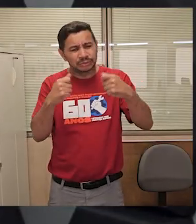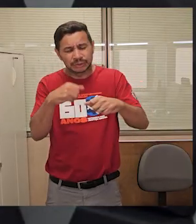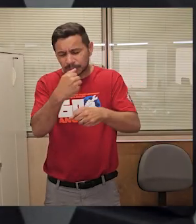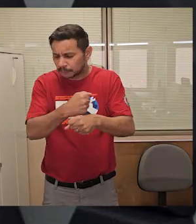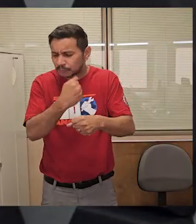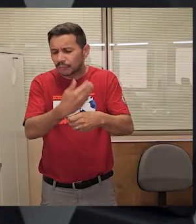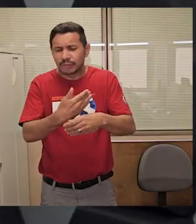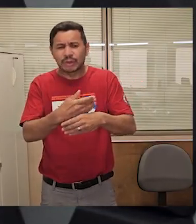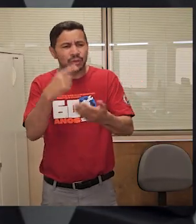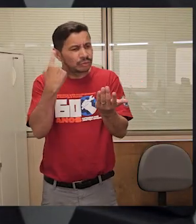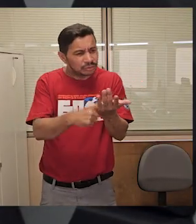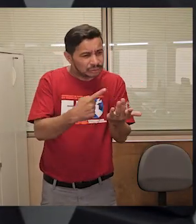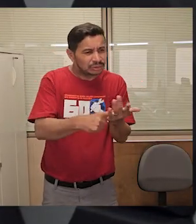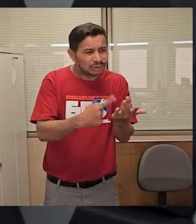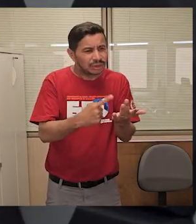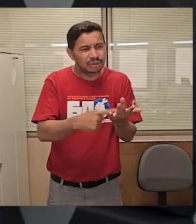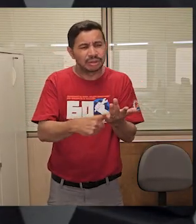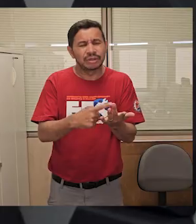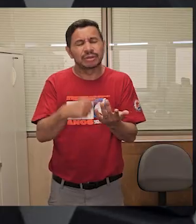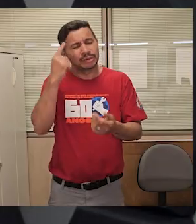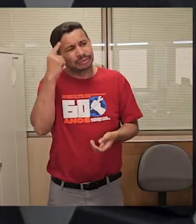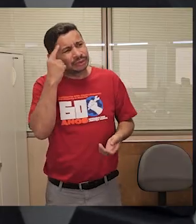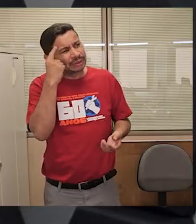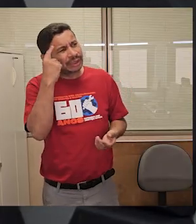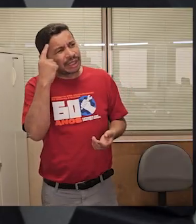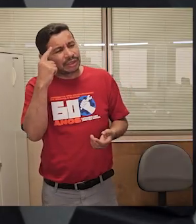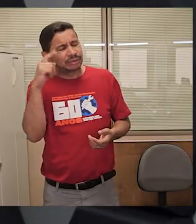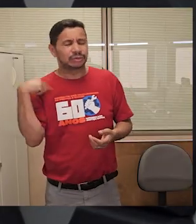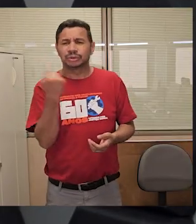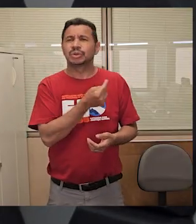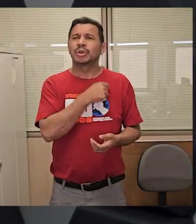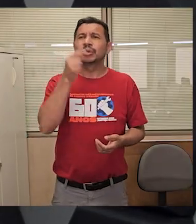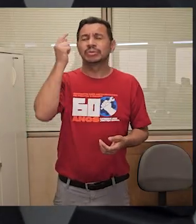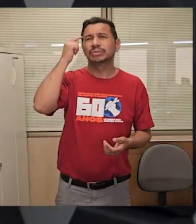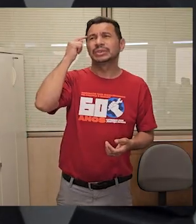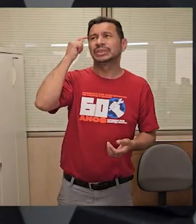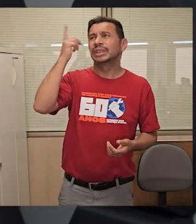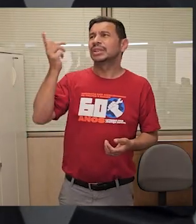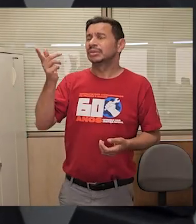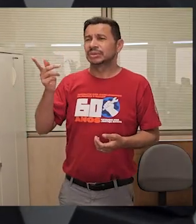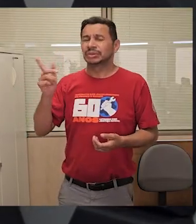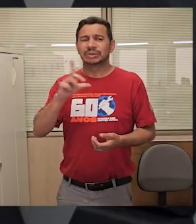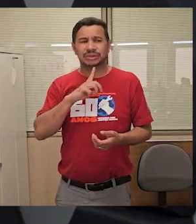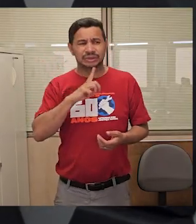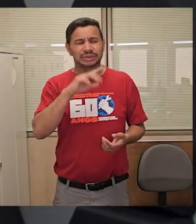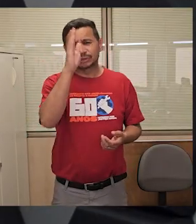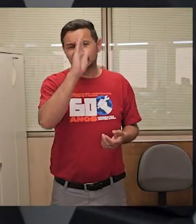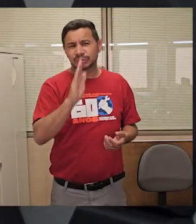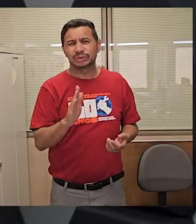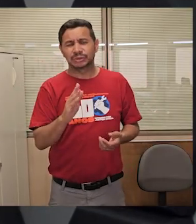partir dos acordos que vão sendo pensados, né? A gente sabe que alguns deles, o Brasil